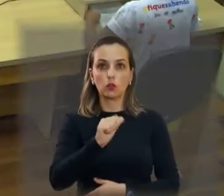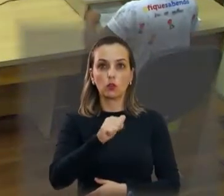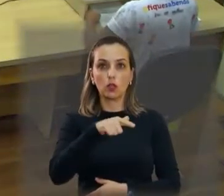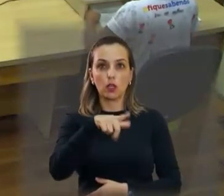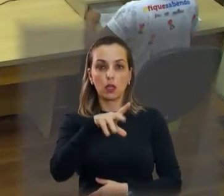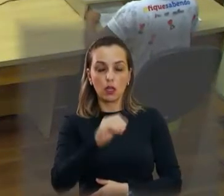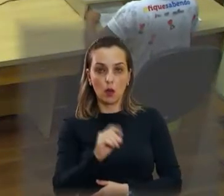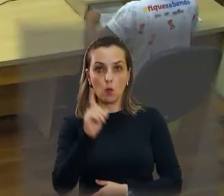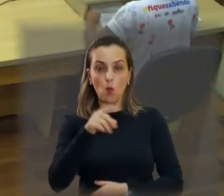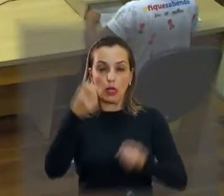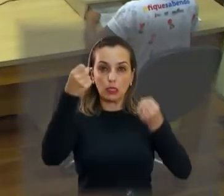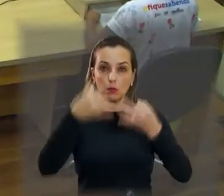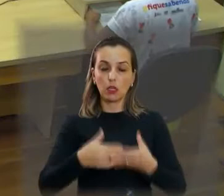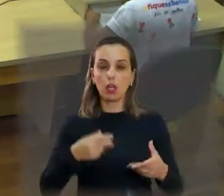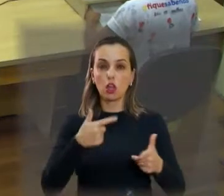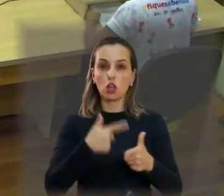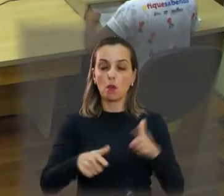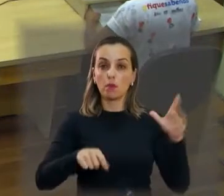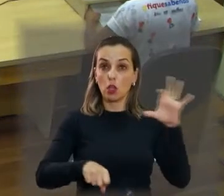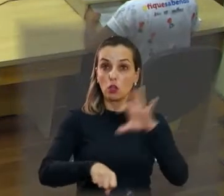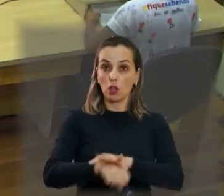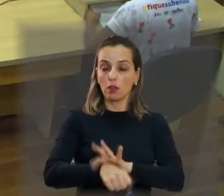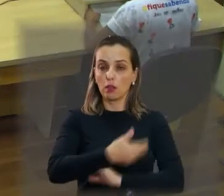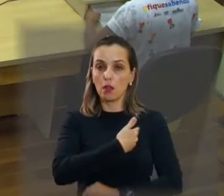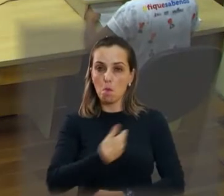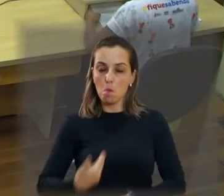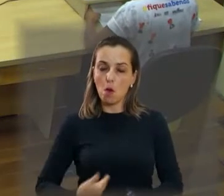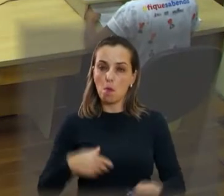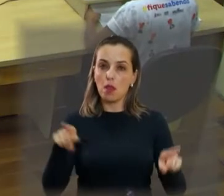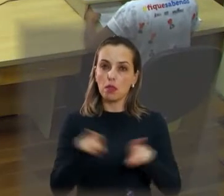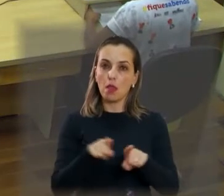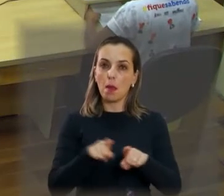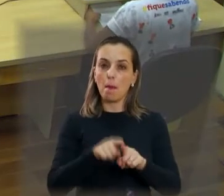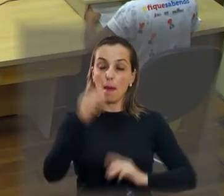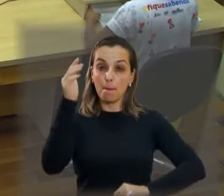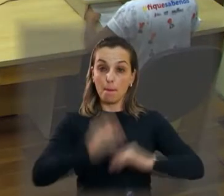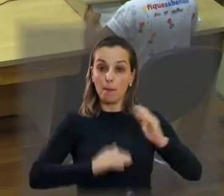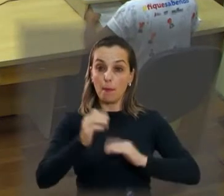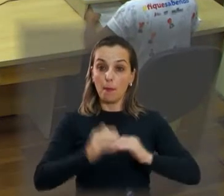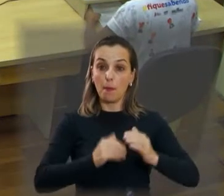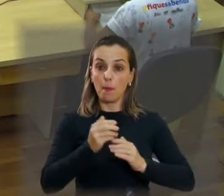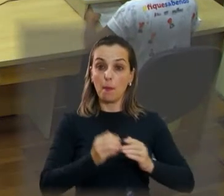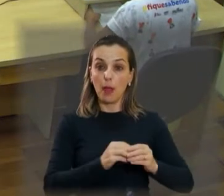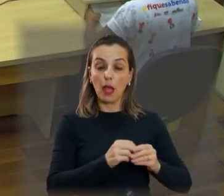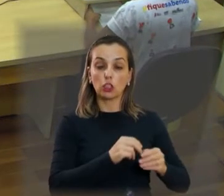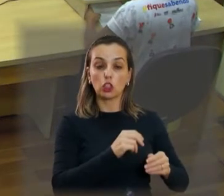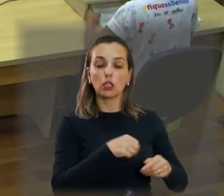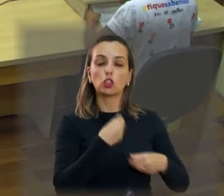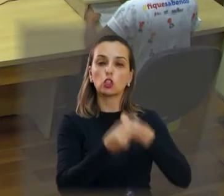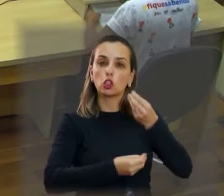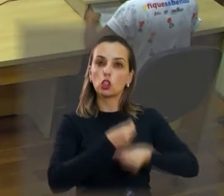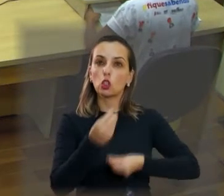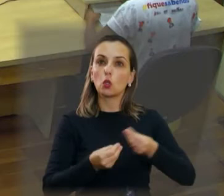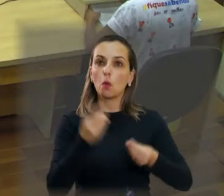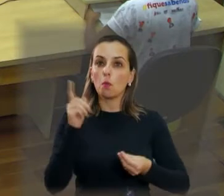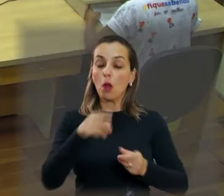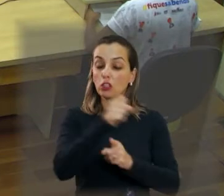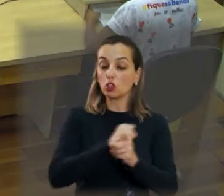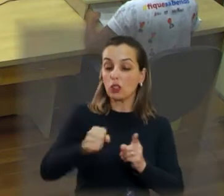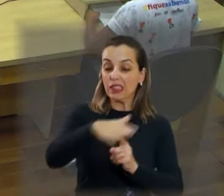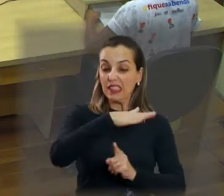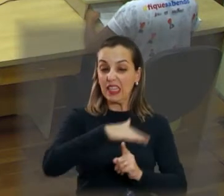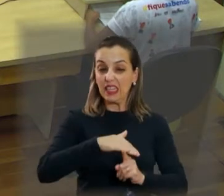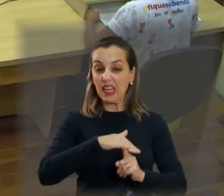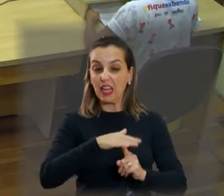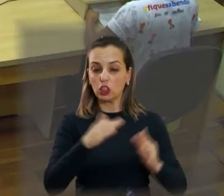a questão da segurança pública e também quais são os atos que têm sido abordados da sociedade que não está cumprindo